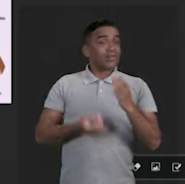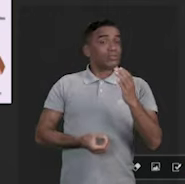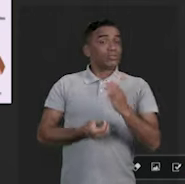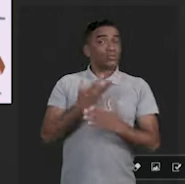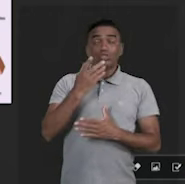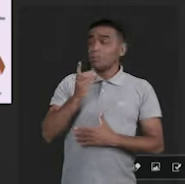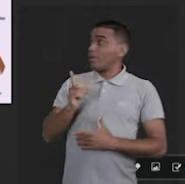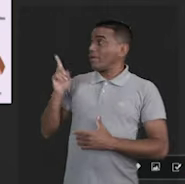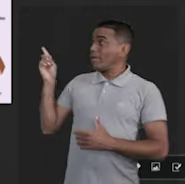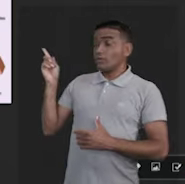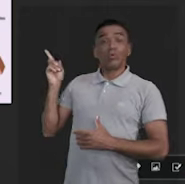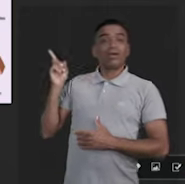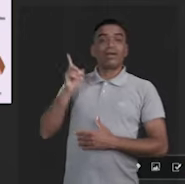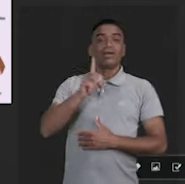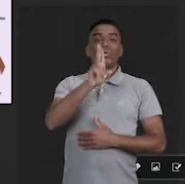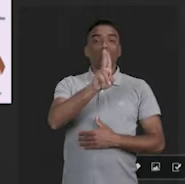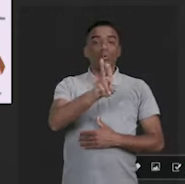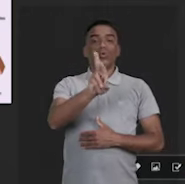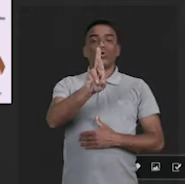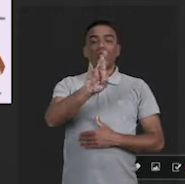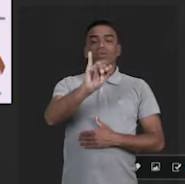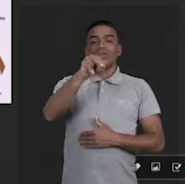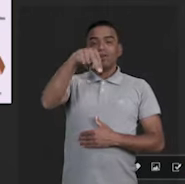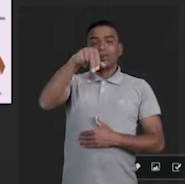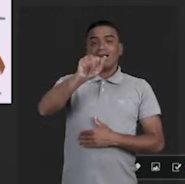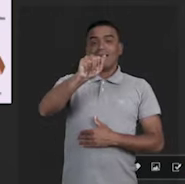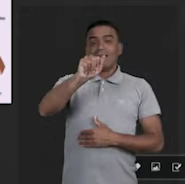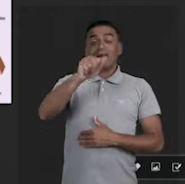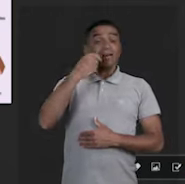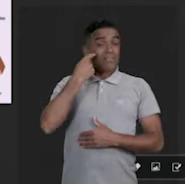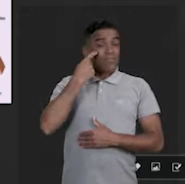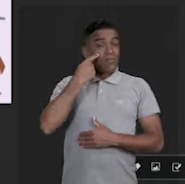formação da urina. Nós vamos ver esse processo